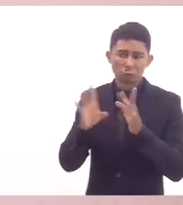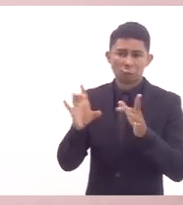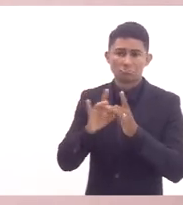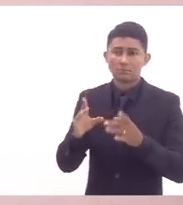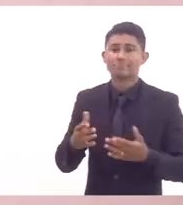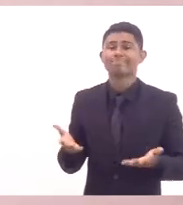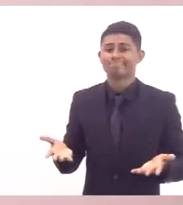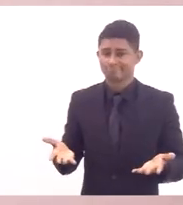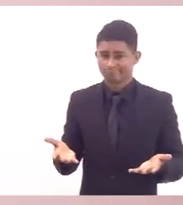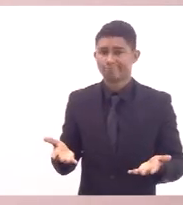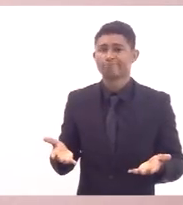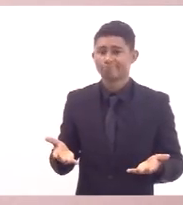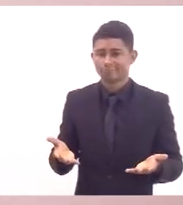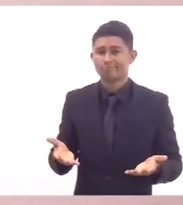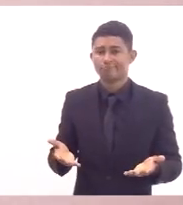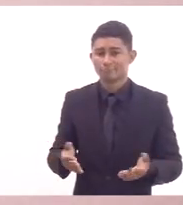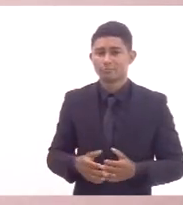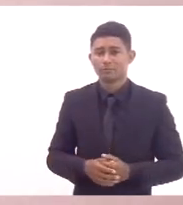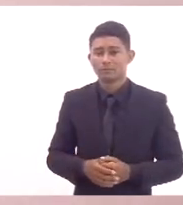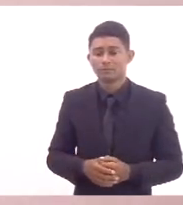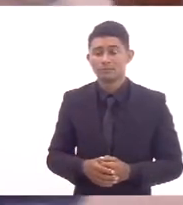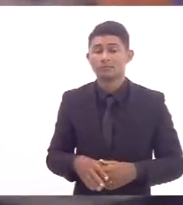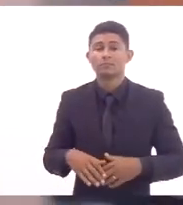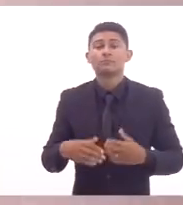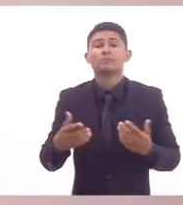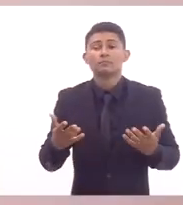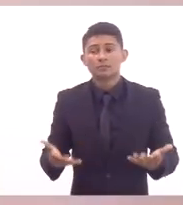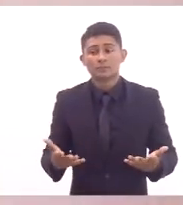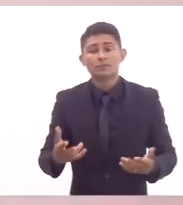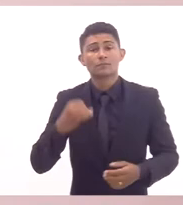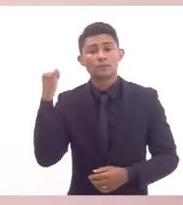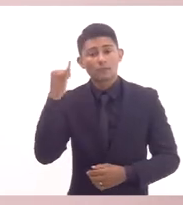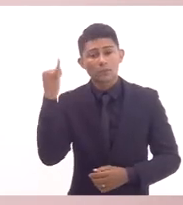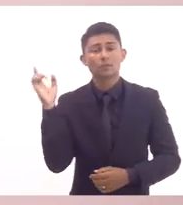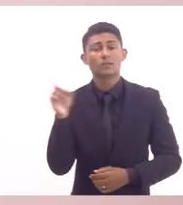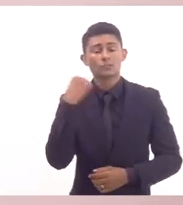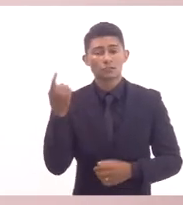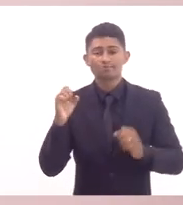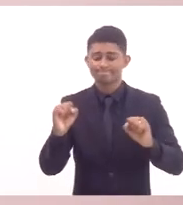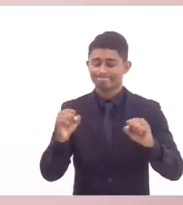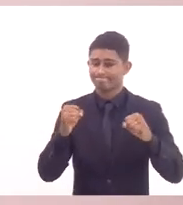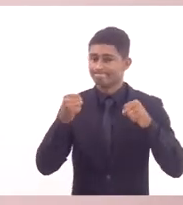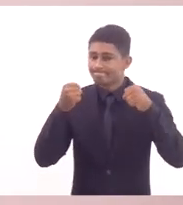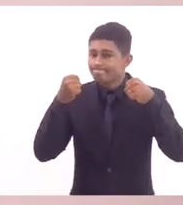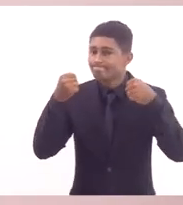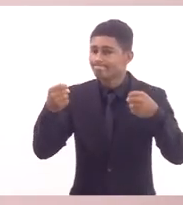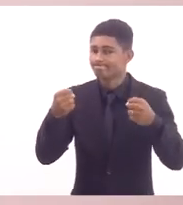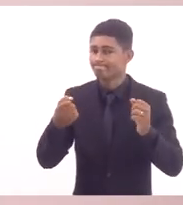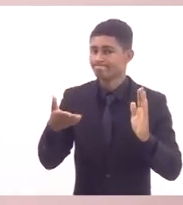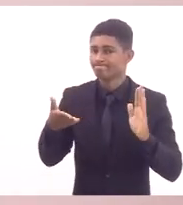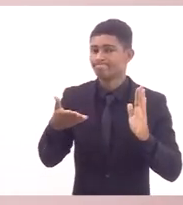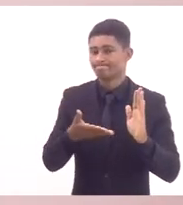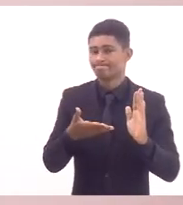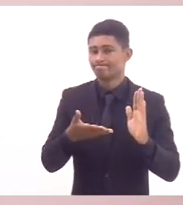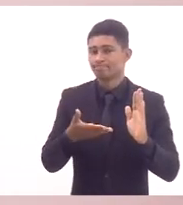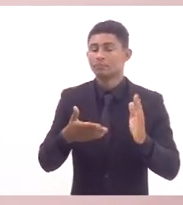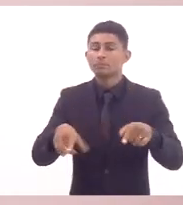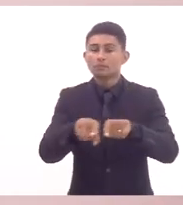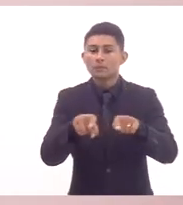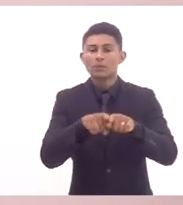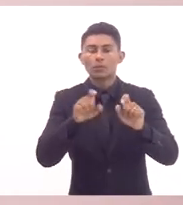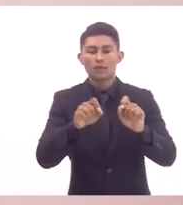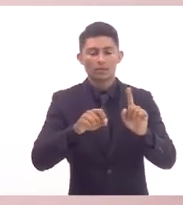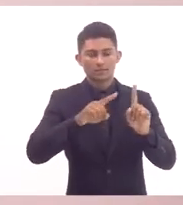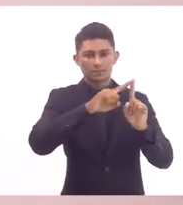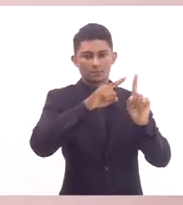né Então é eu pessoa gente precisa se debruçar sobre isso tá e o plano de e